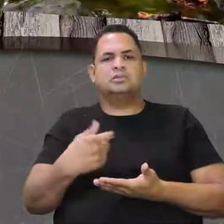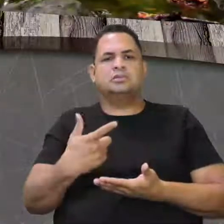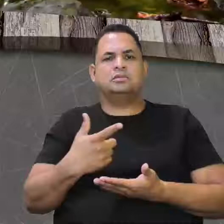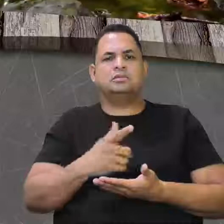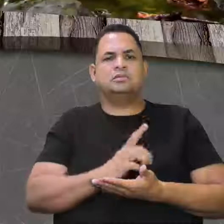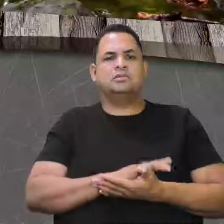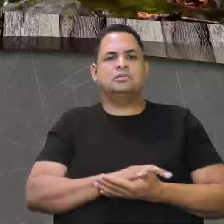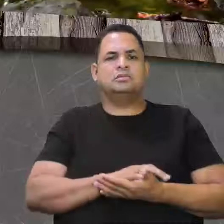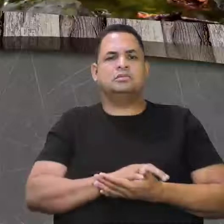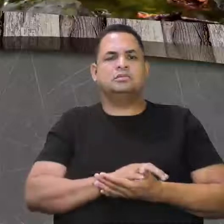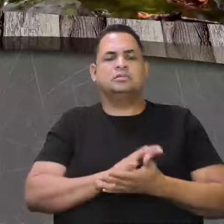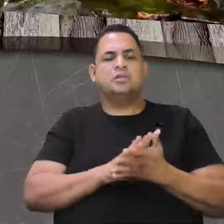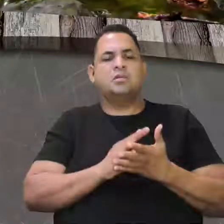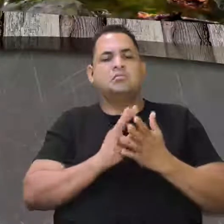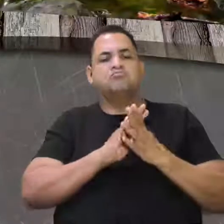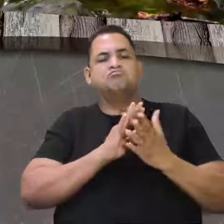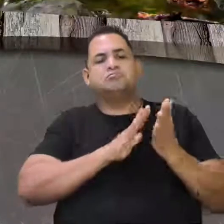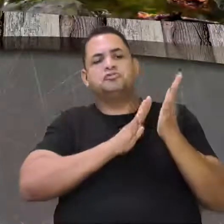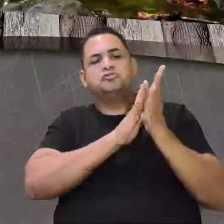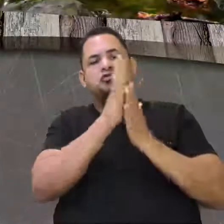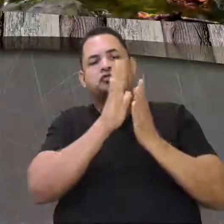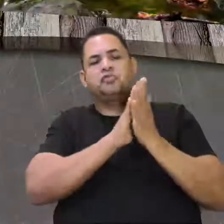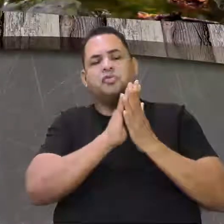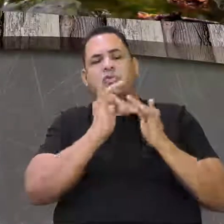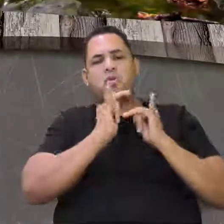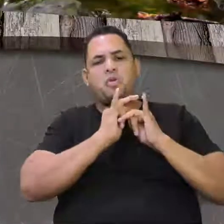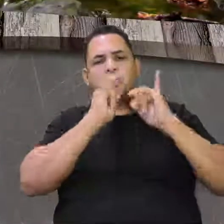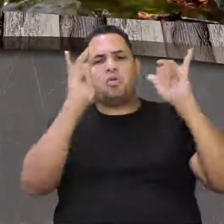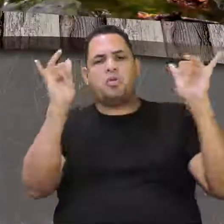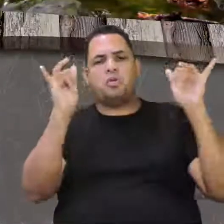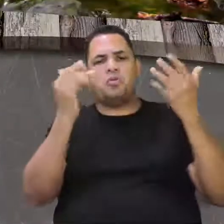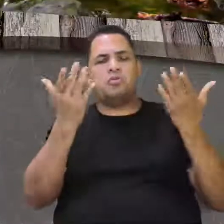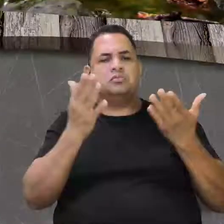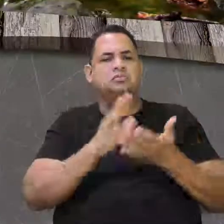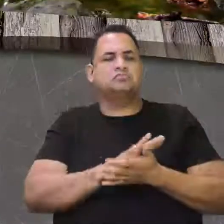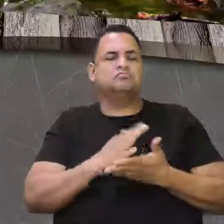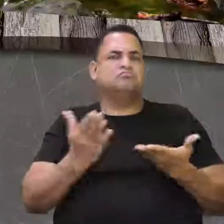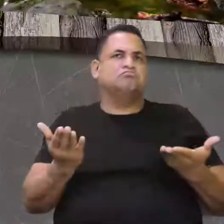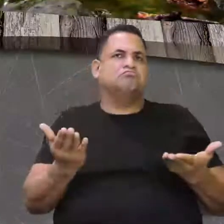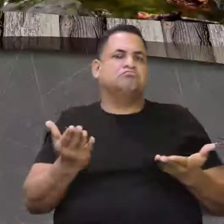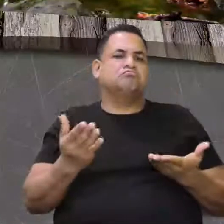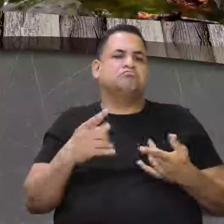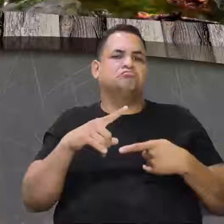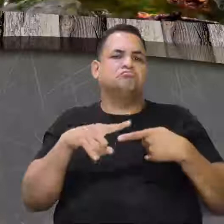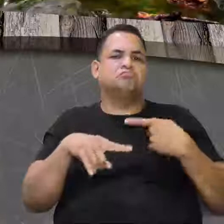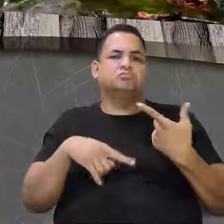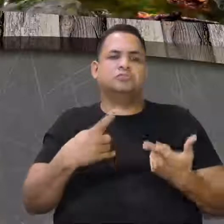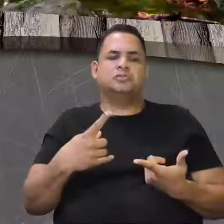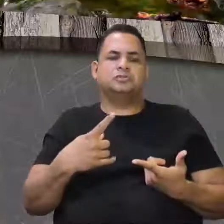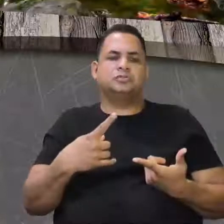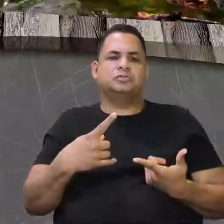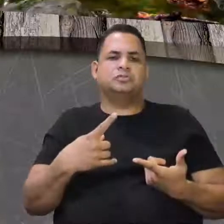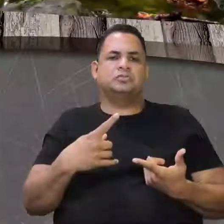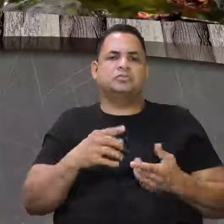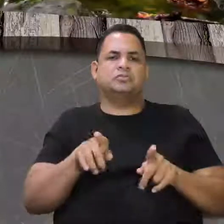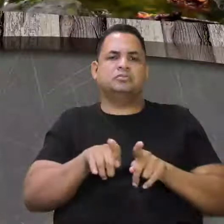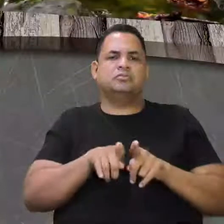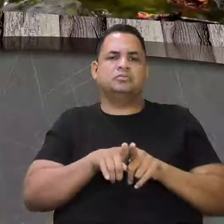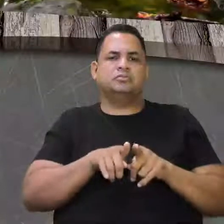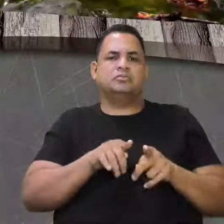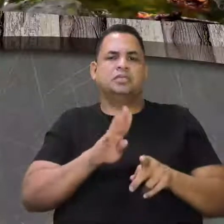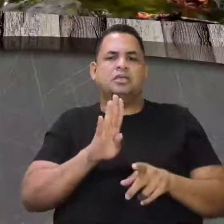né? Publica alguma coisa, não dá nem as horas para a pessoa de quem ele tem aquela informação. Isso também